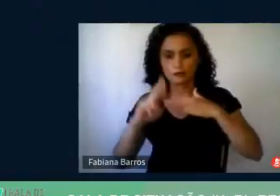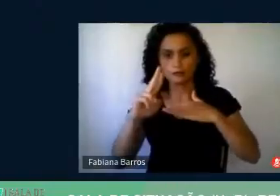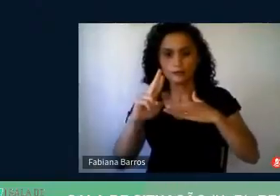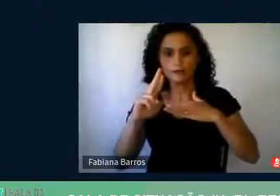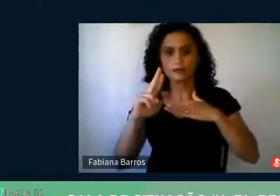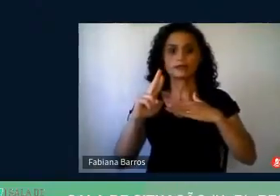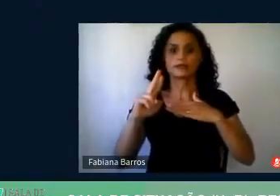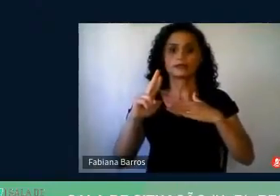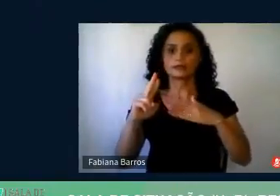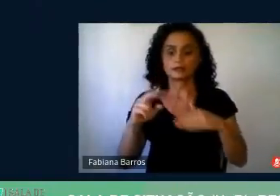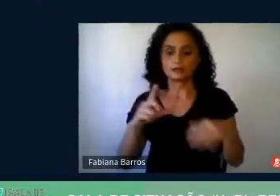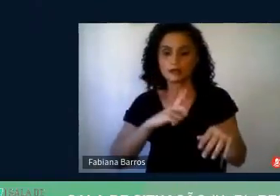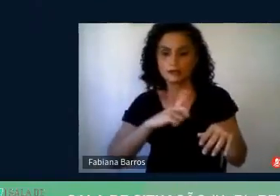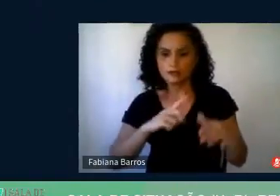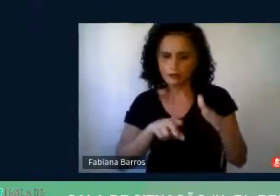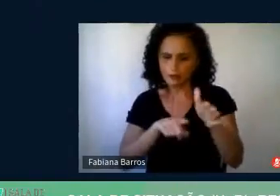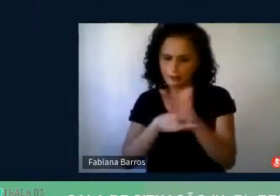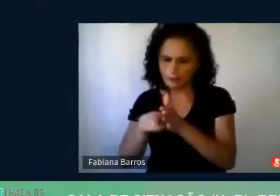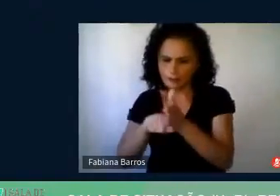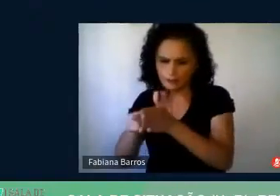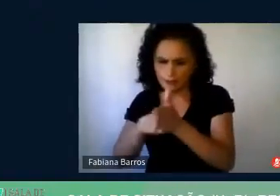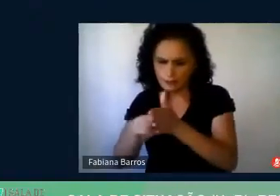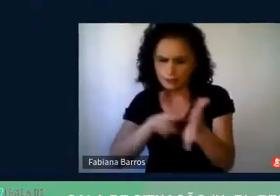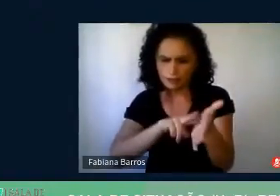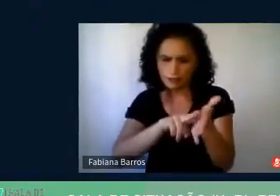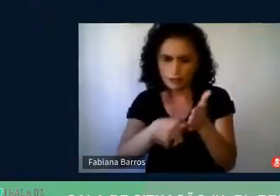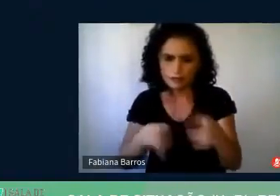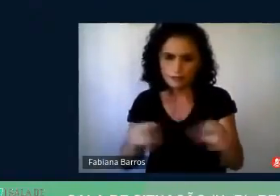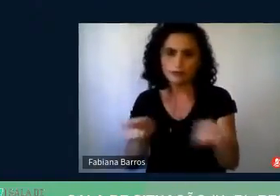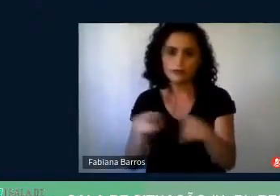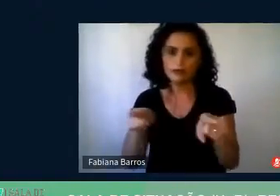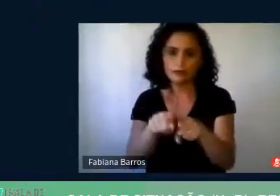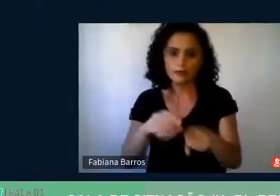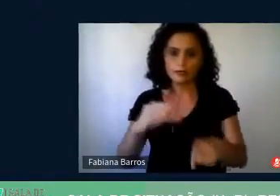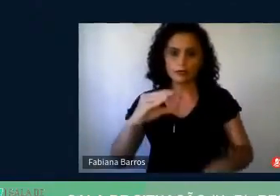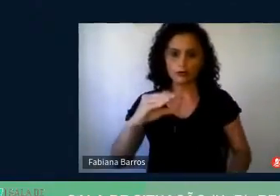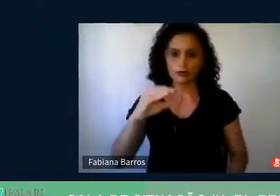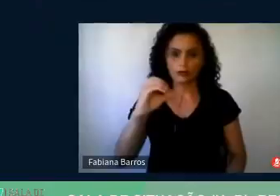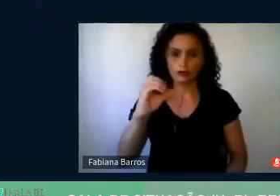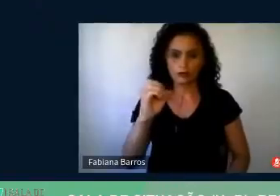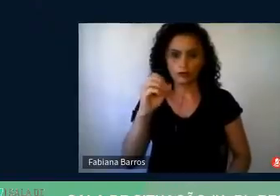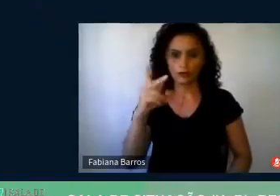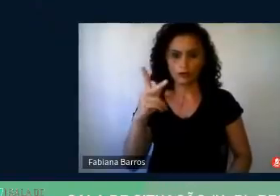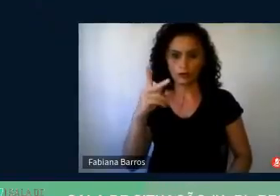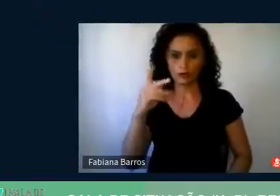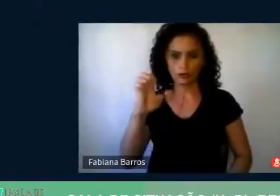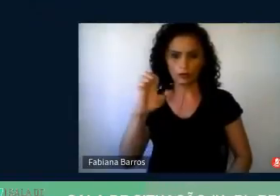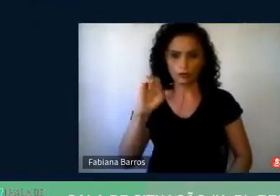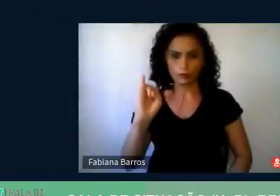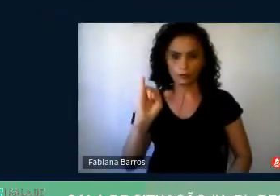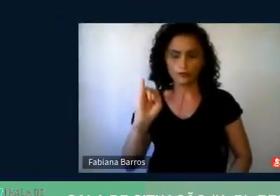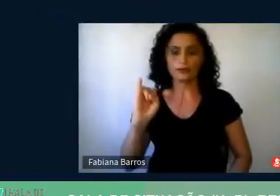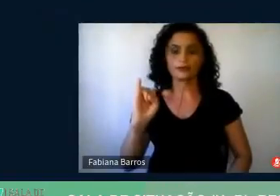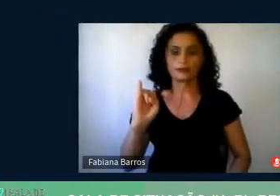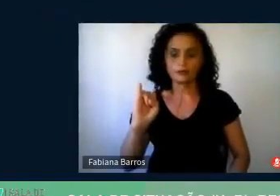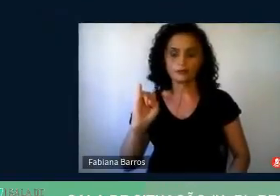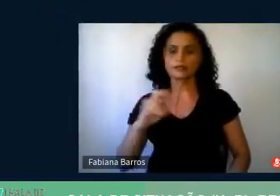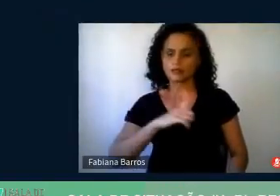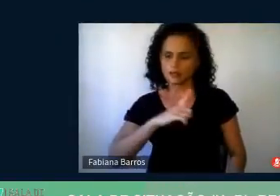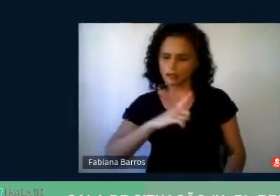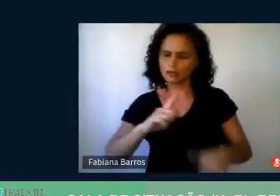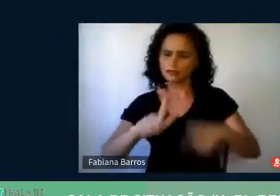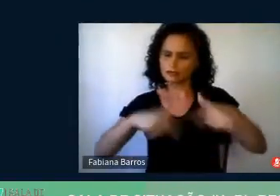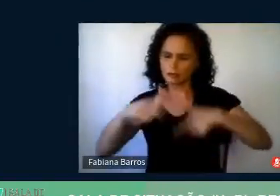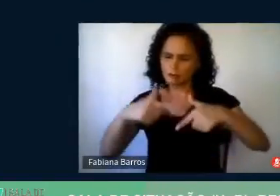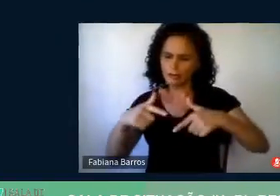da universidade. E esse é o trabalho que o COPEI vem fazendo de maneira brilhante em tentar posicionar a universidade no cenário de resposta,